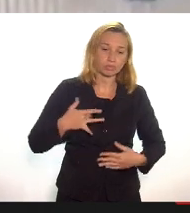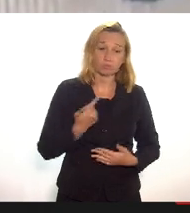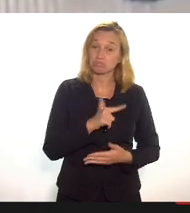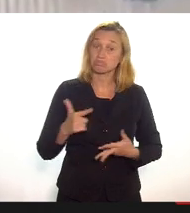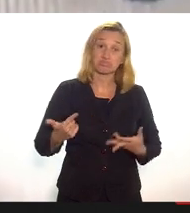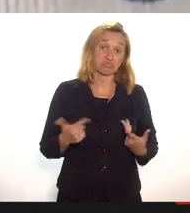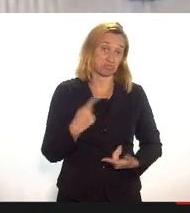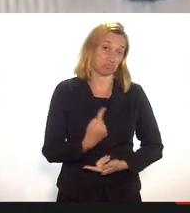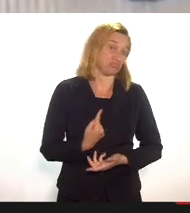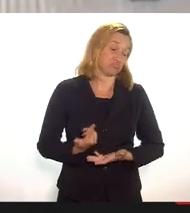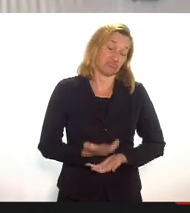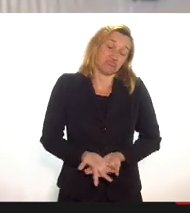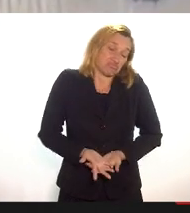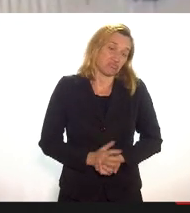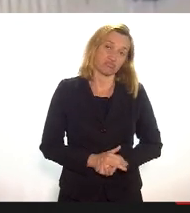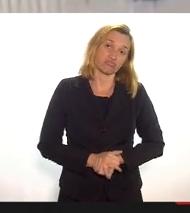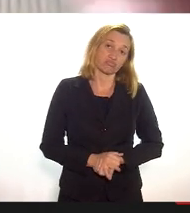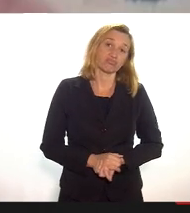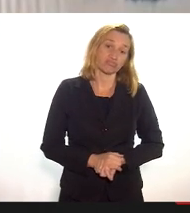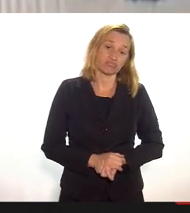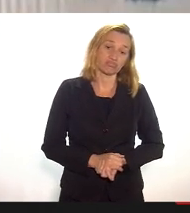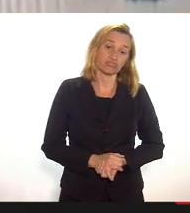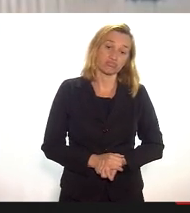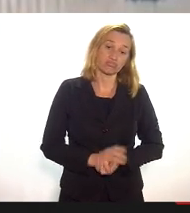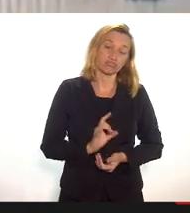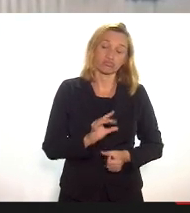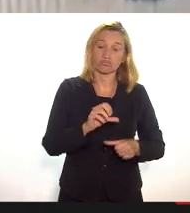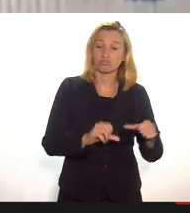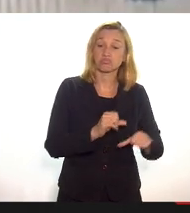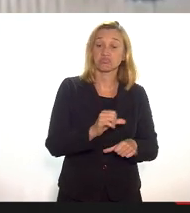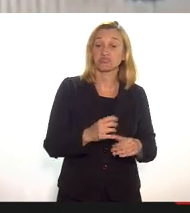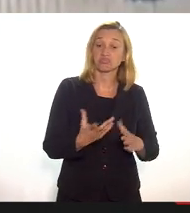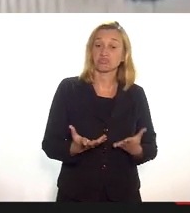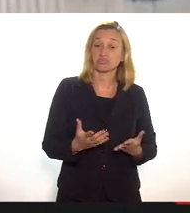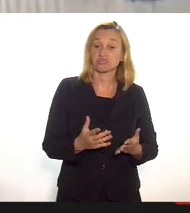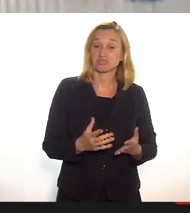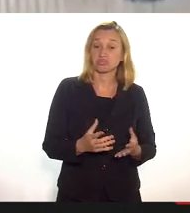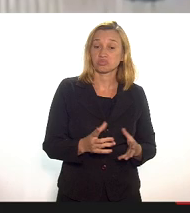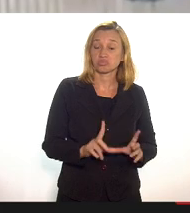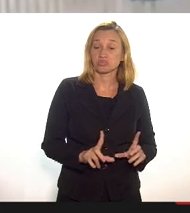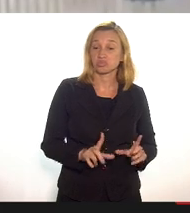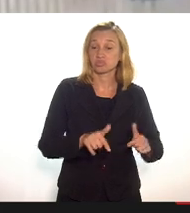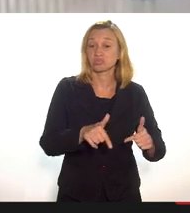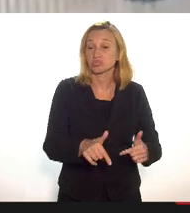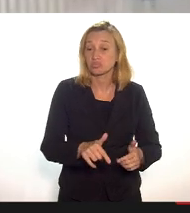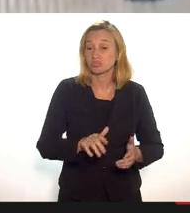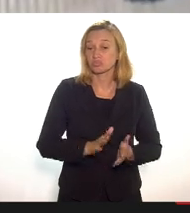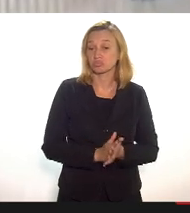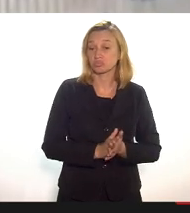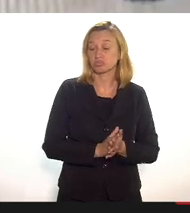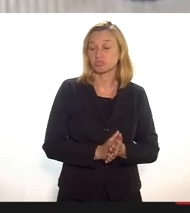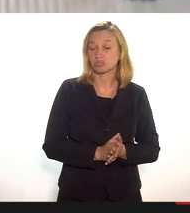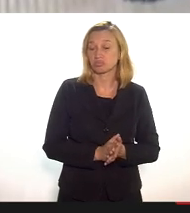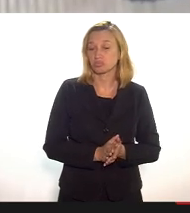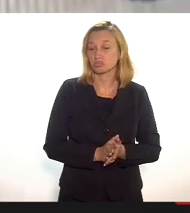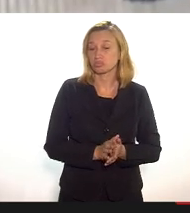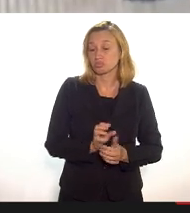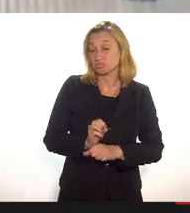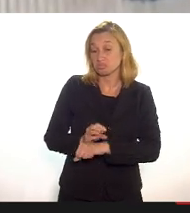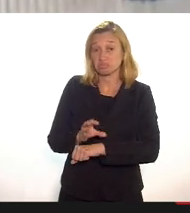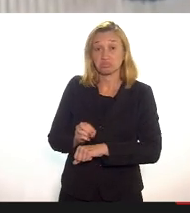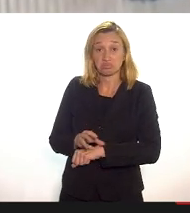tem. A gente tem mudança de forma, de construção de